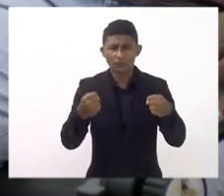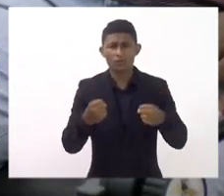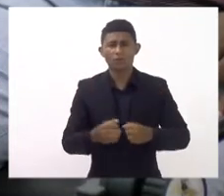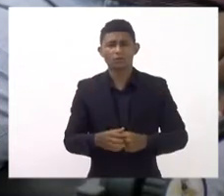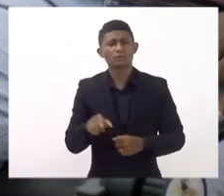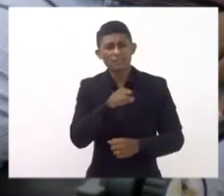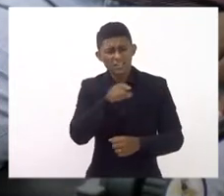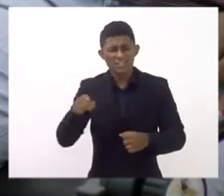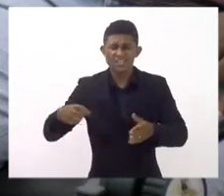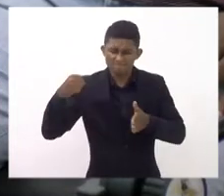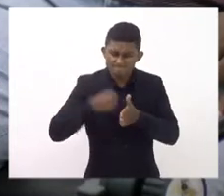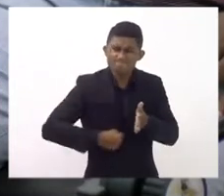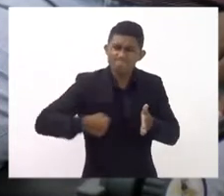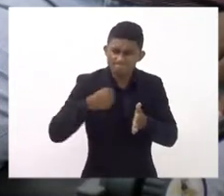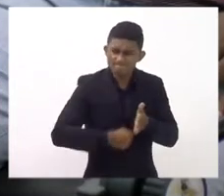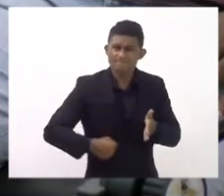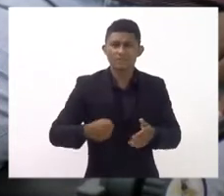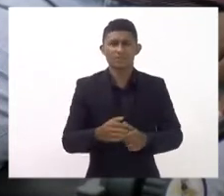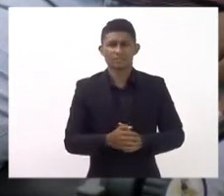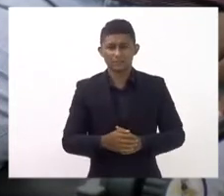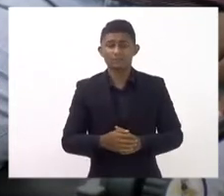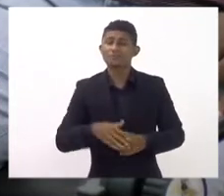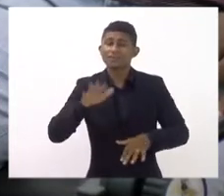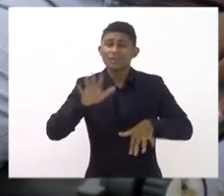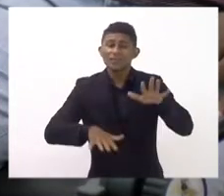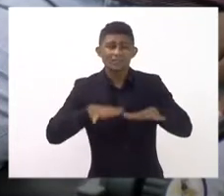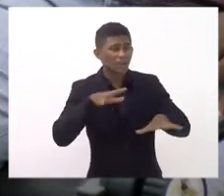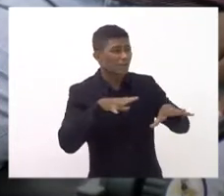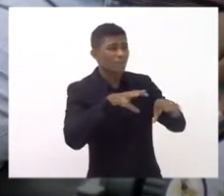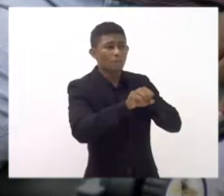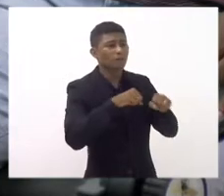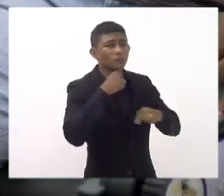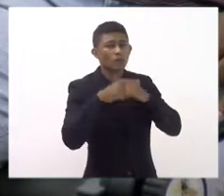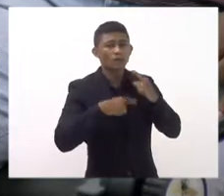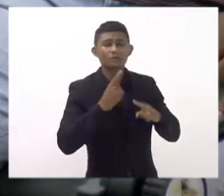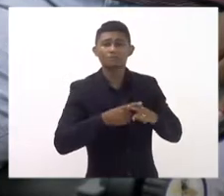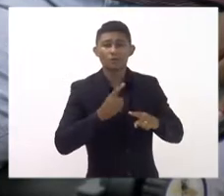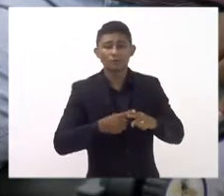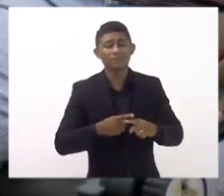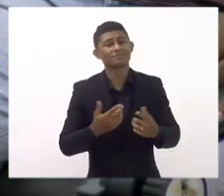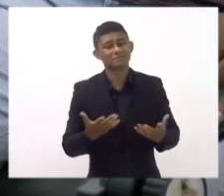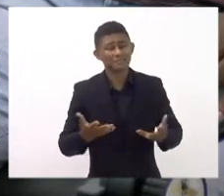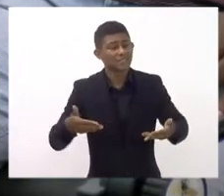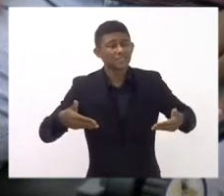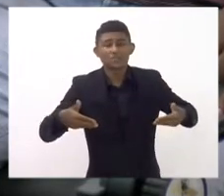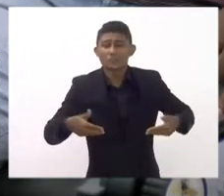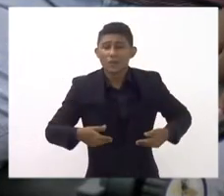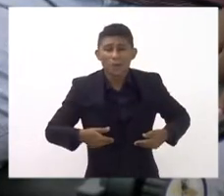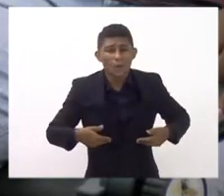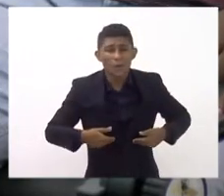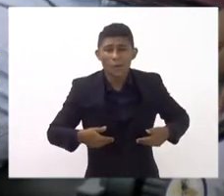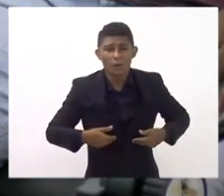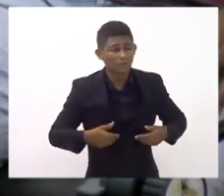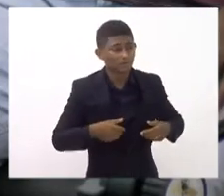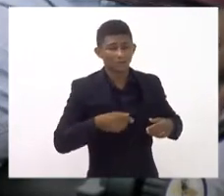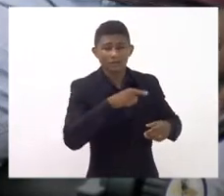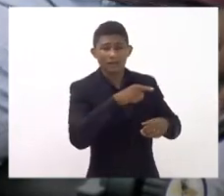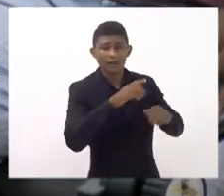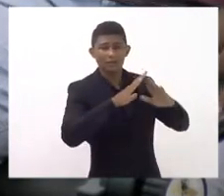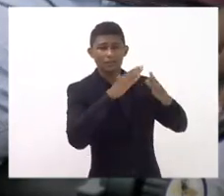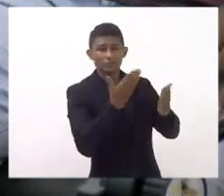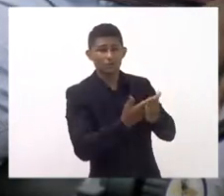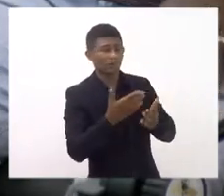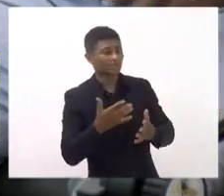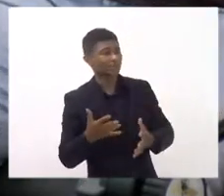são guerreiros. Eles não se formam, às vezes, é por fome mesmo. É por não ter como instituição, é por ter que andar